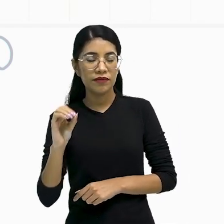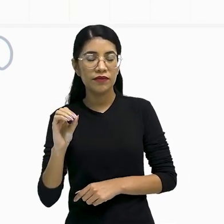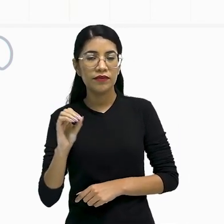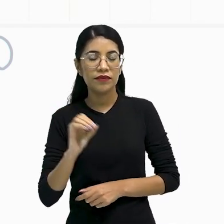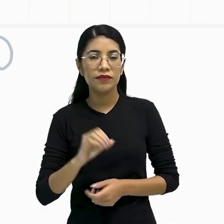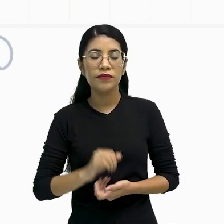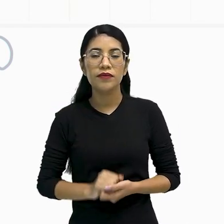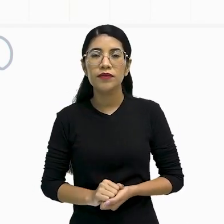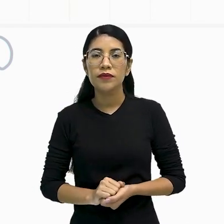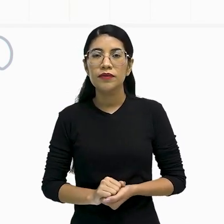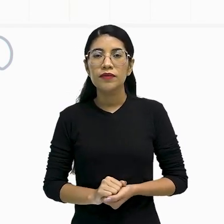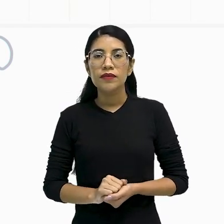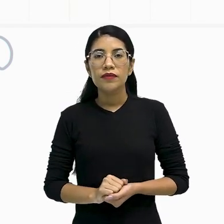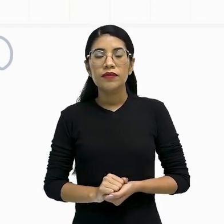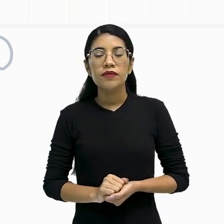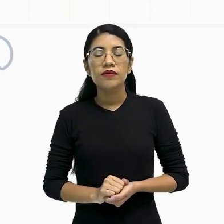tá?